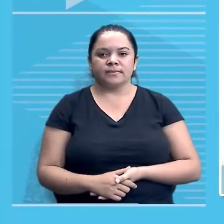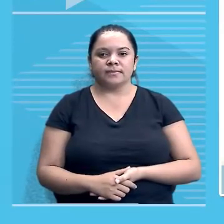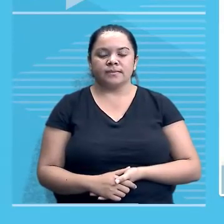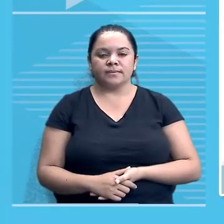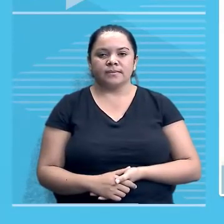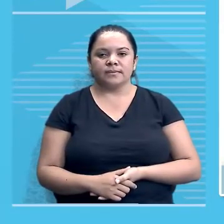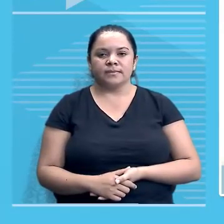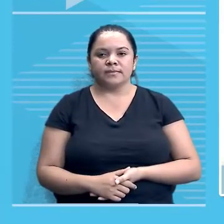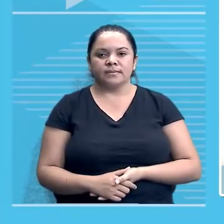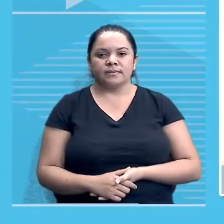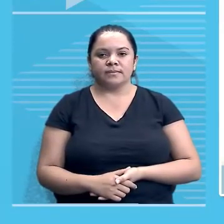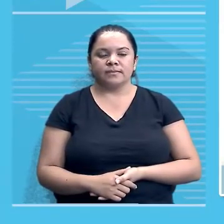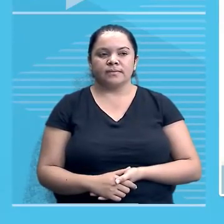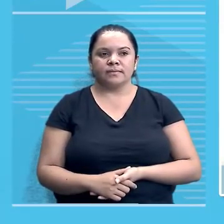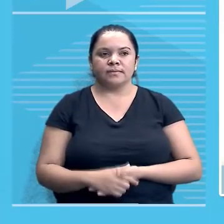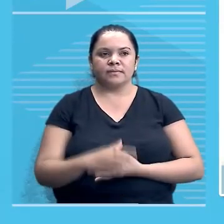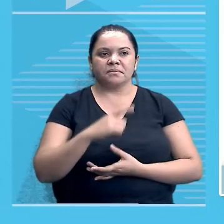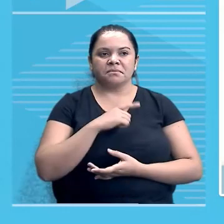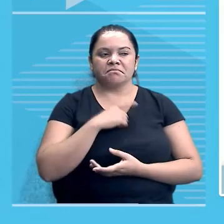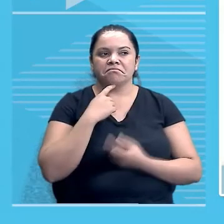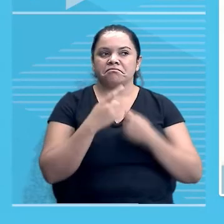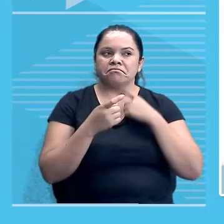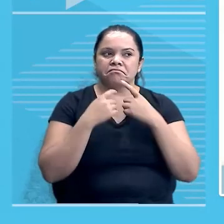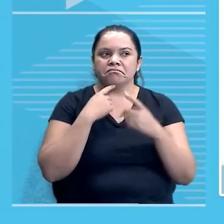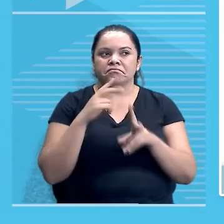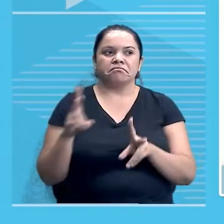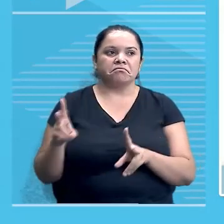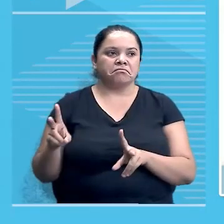Ficou alguma dúvida sobre algum processo?